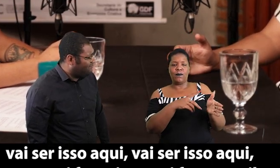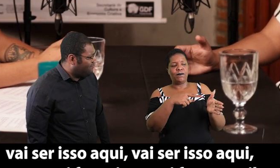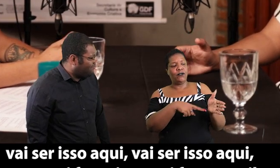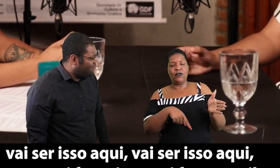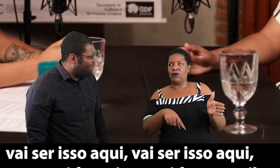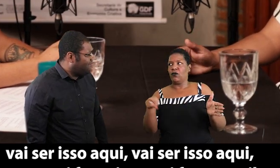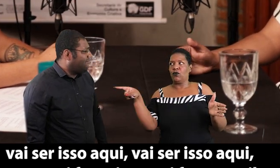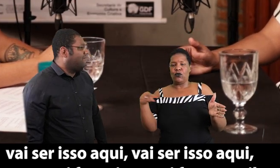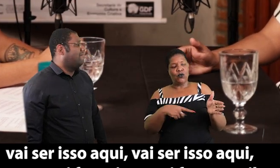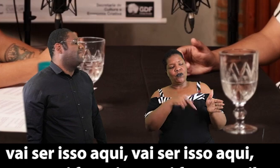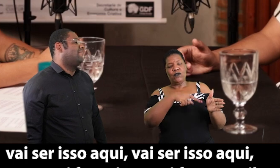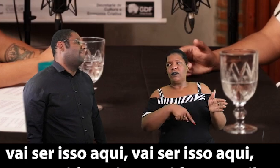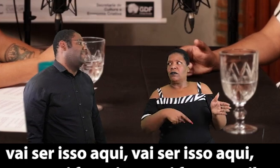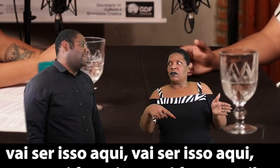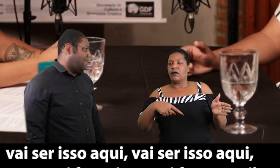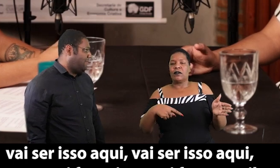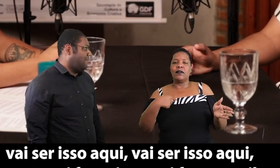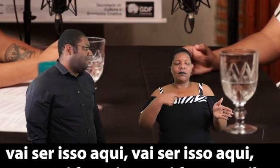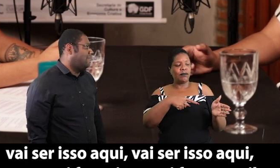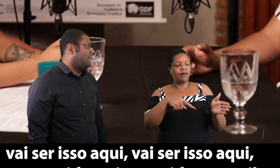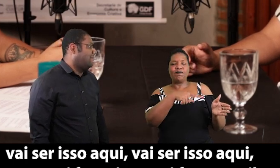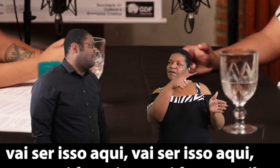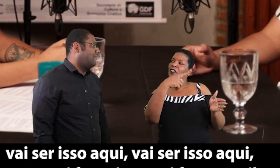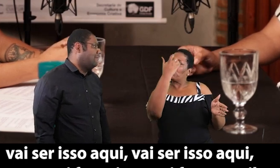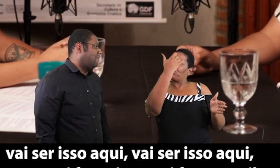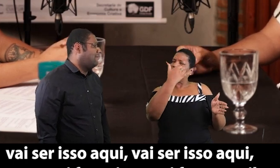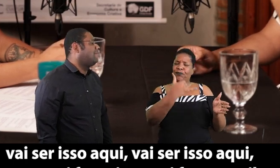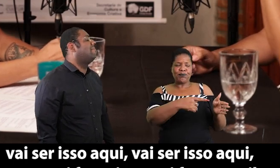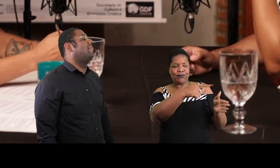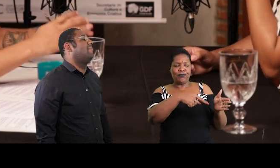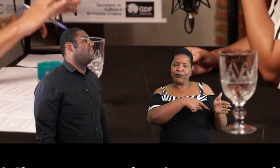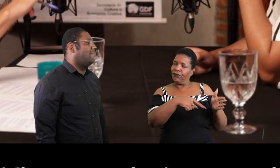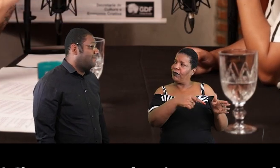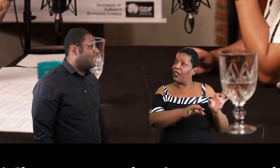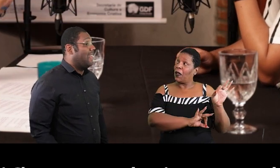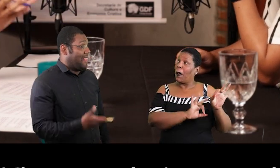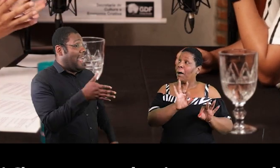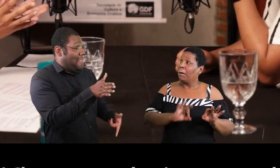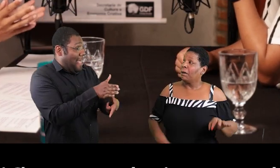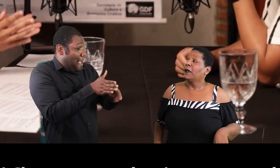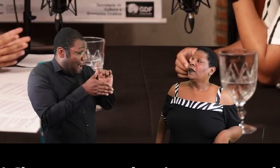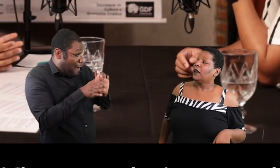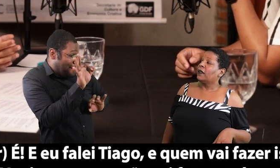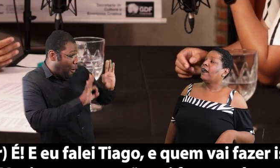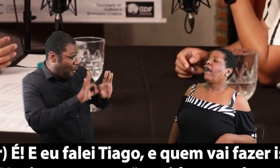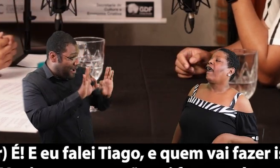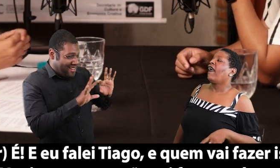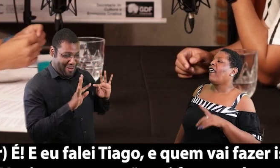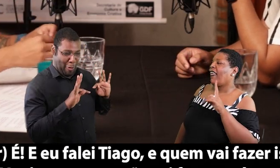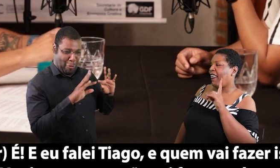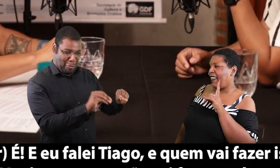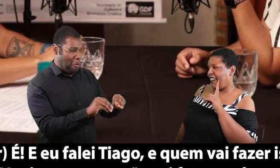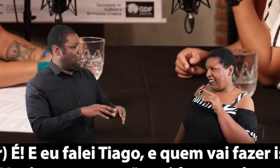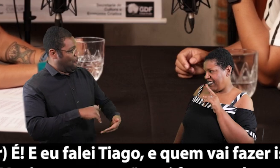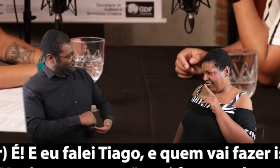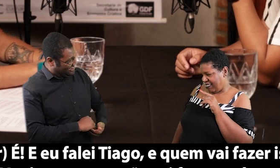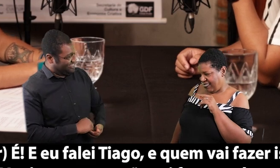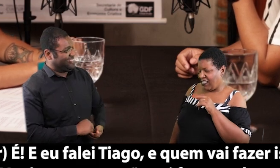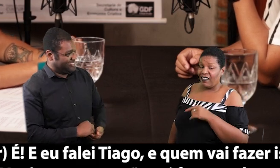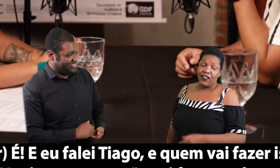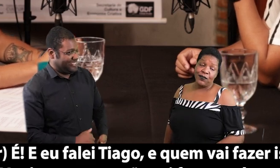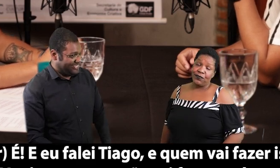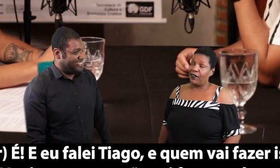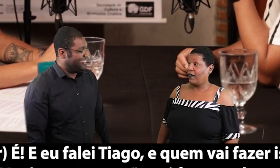visualizações, vai ser isso aqui, vai ser isso aqui, a gente vai fazer isso, vai fazer aquilo. Chegou com um planejamento completo. É, e eu falei, Thiago, e quem vai fazer